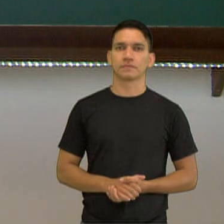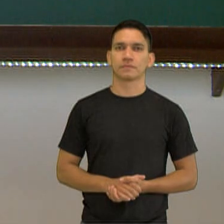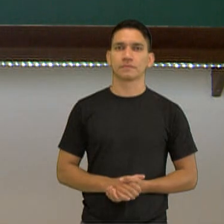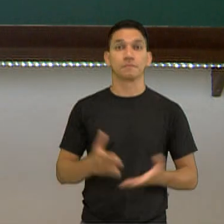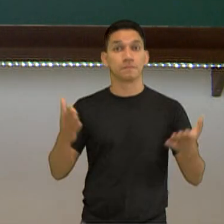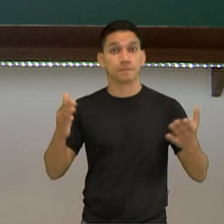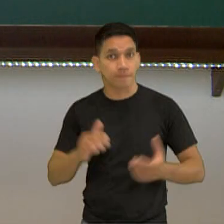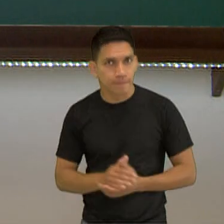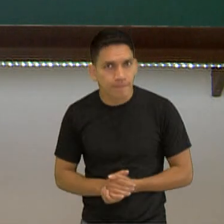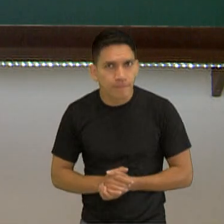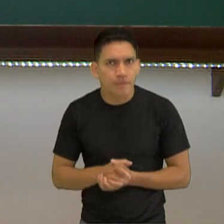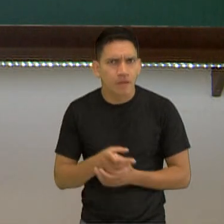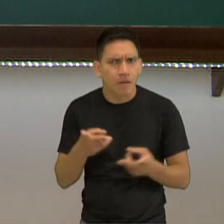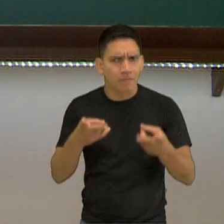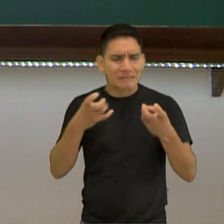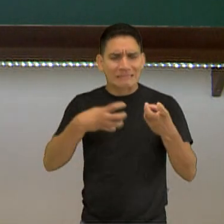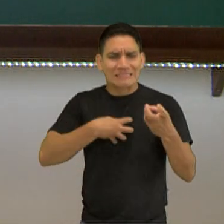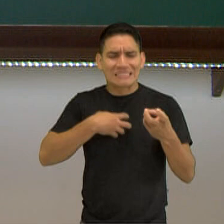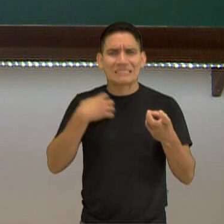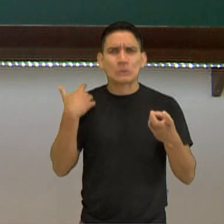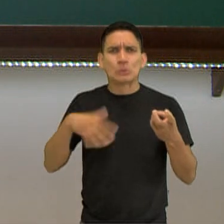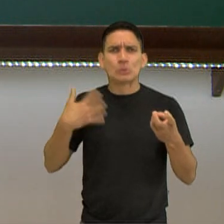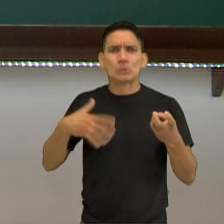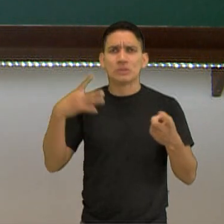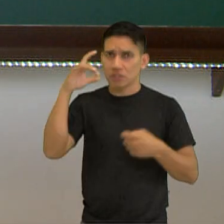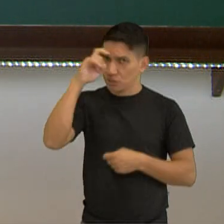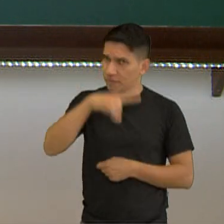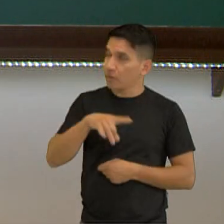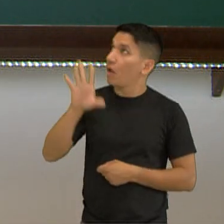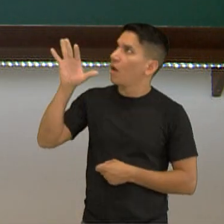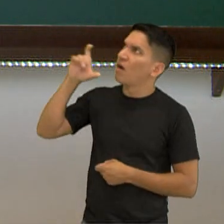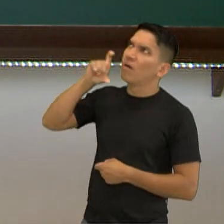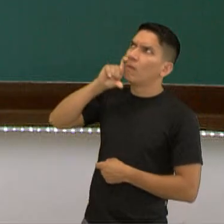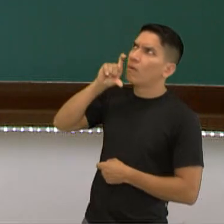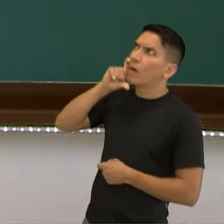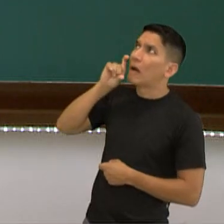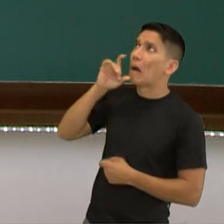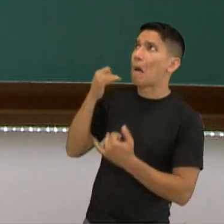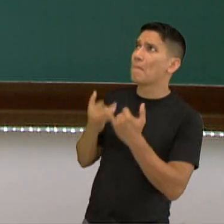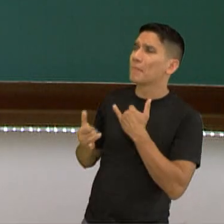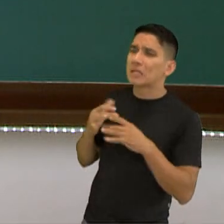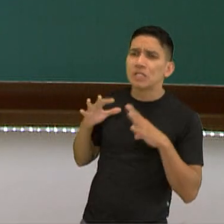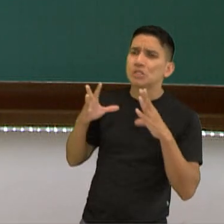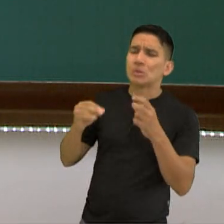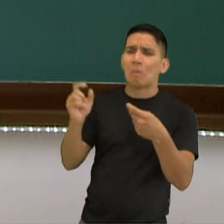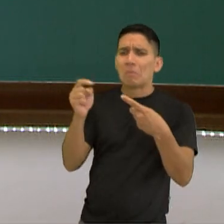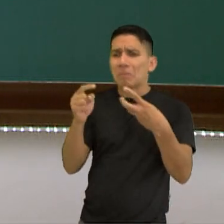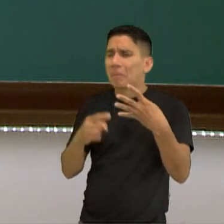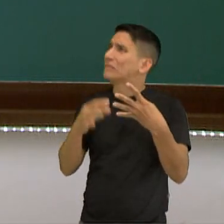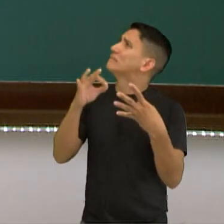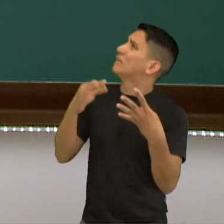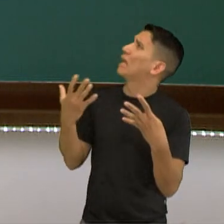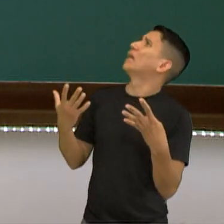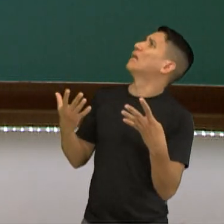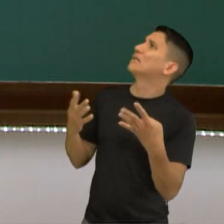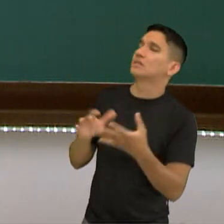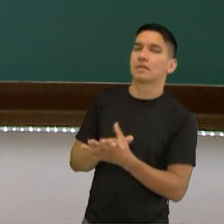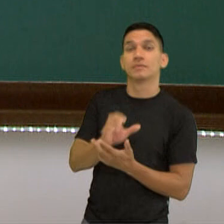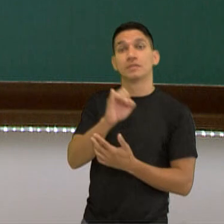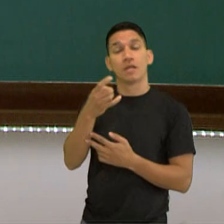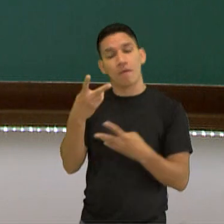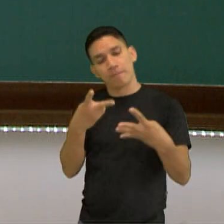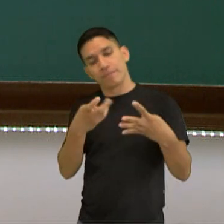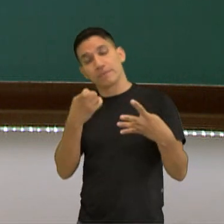E aí, sentiram dificuldade nesse quiz? Fabiano, parece que todas as alternativas estão corretas. Se você